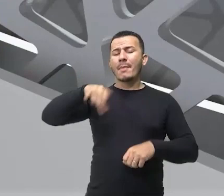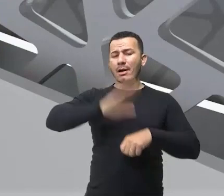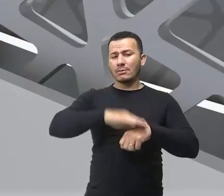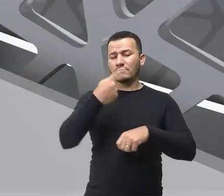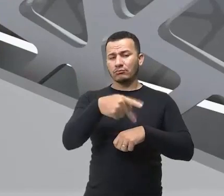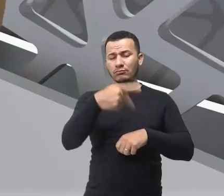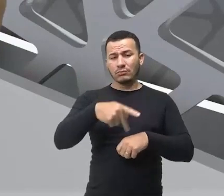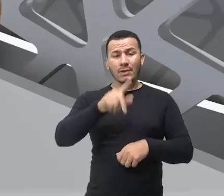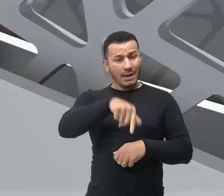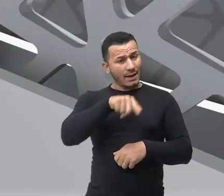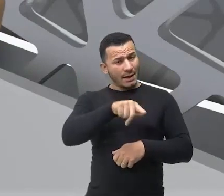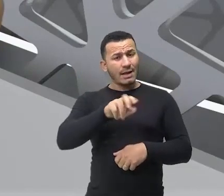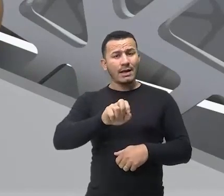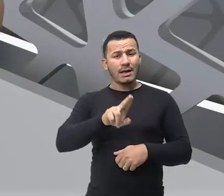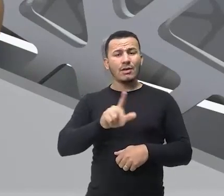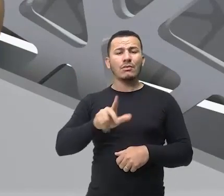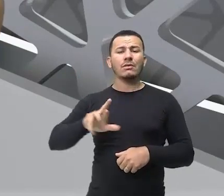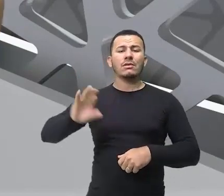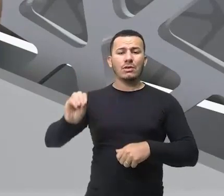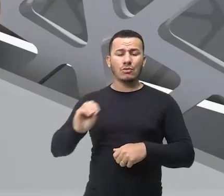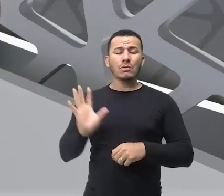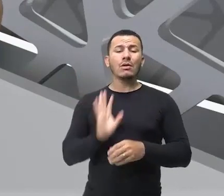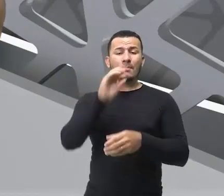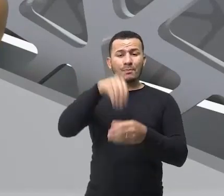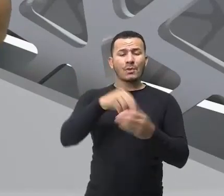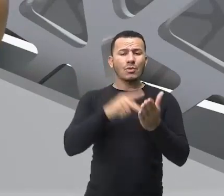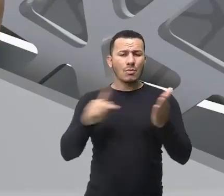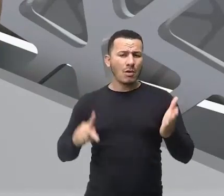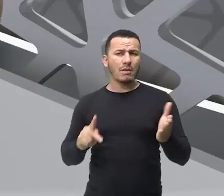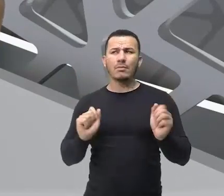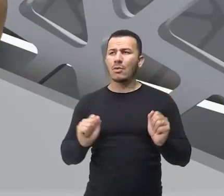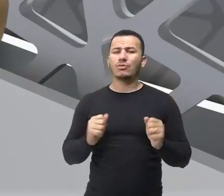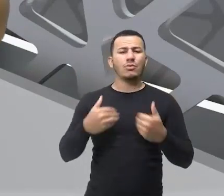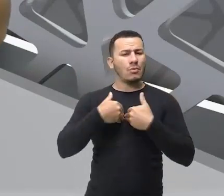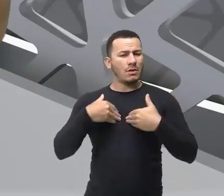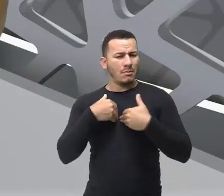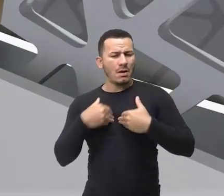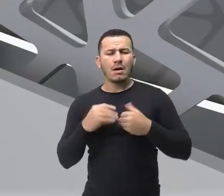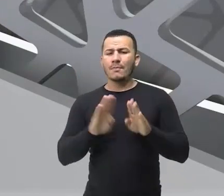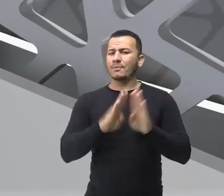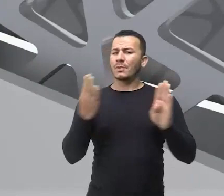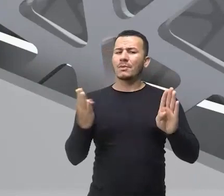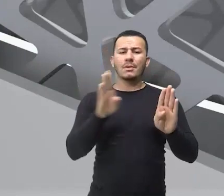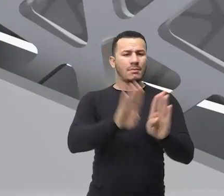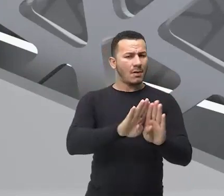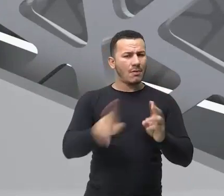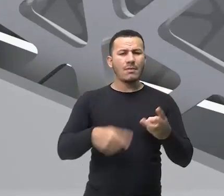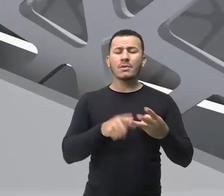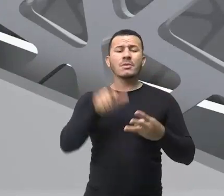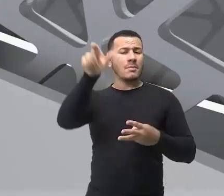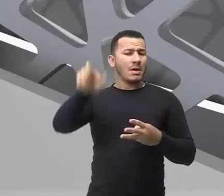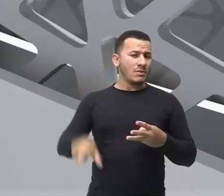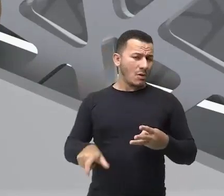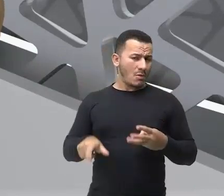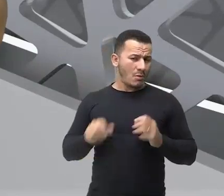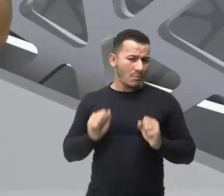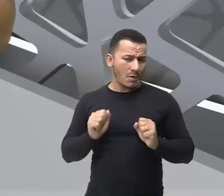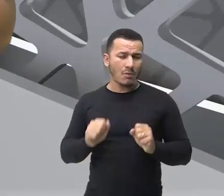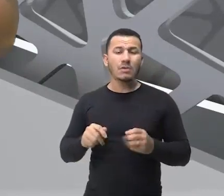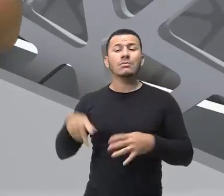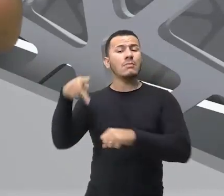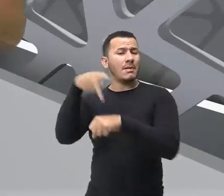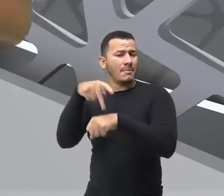o eu lírico, ok? Então, o eu lírico em um poema pode ser um animal, pode ser uma porta, pode ser uma pessoa, pode ser